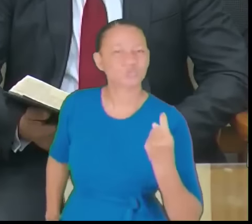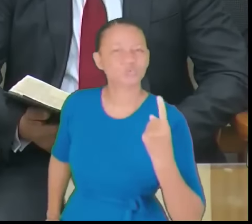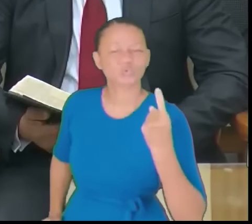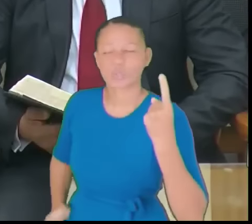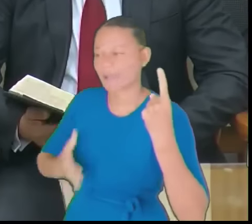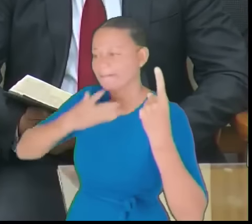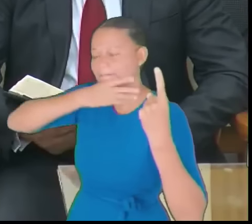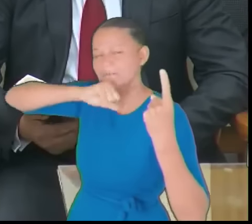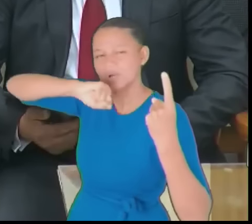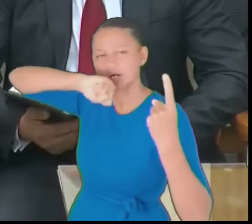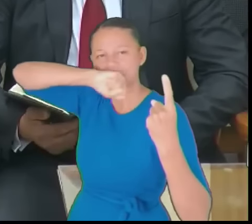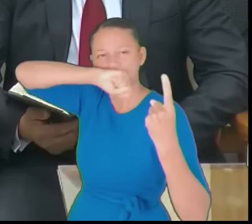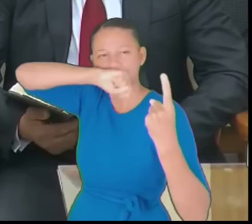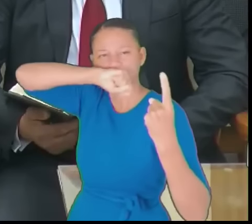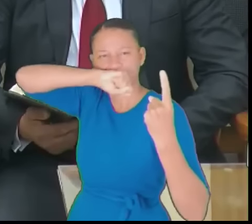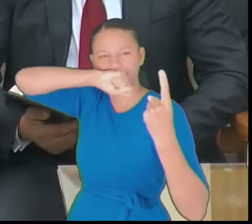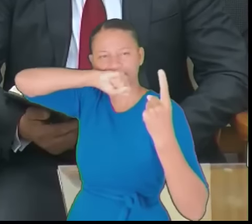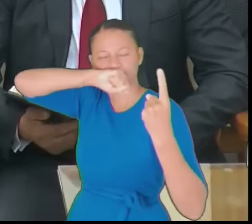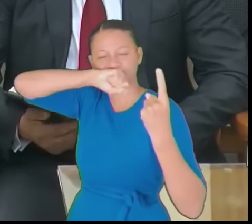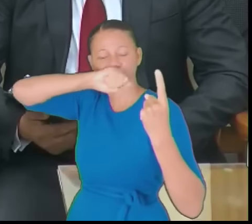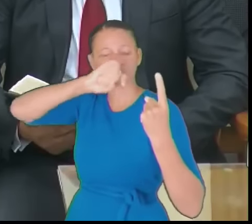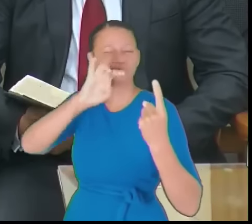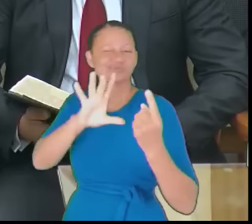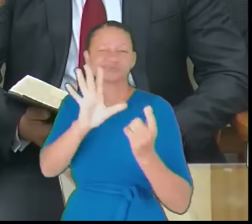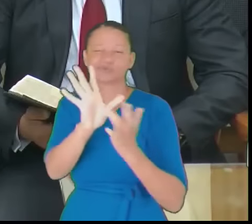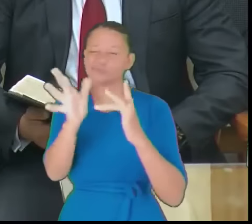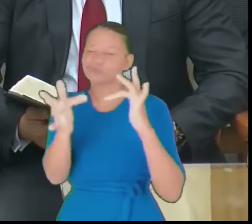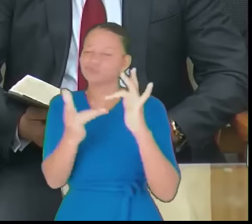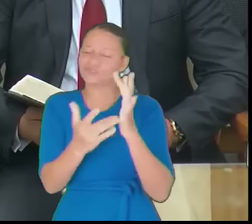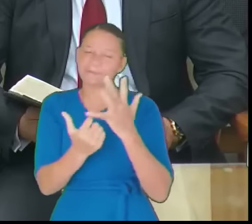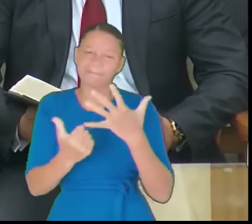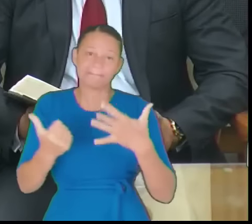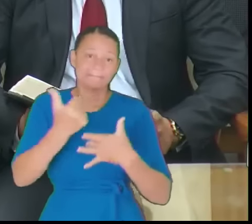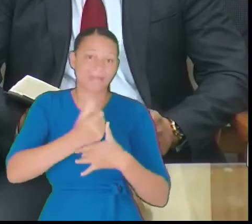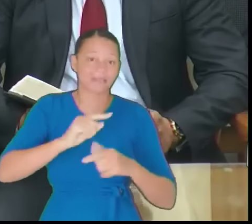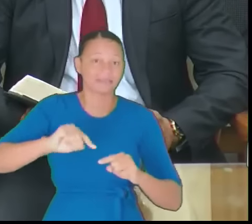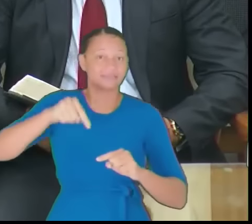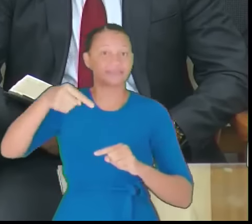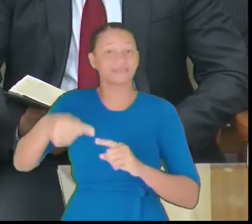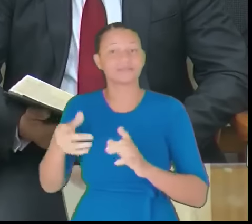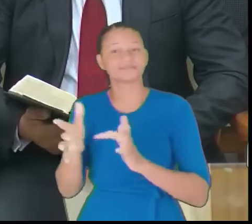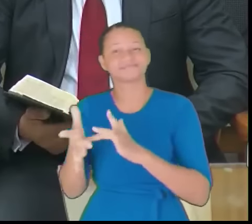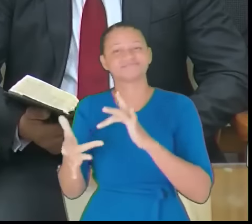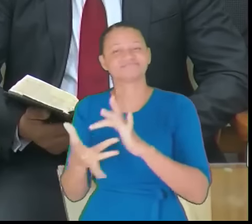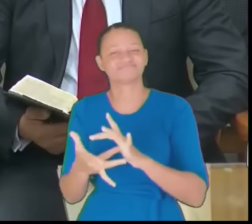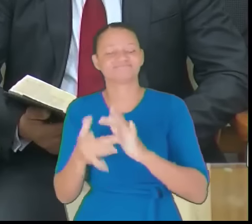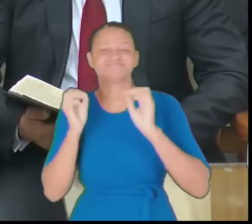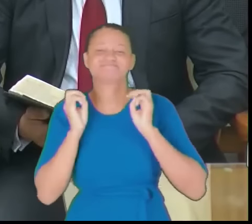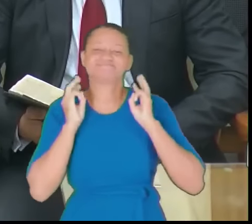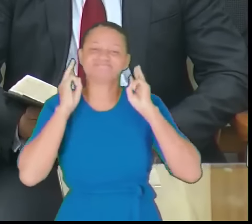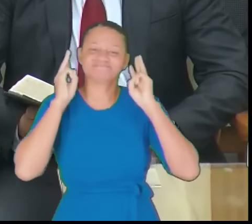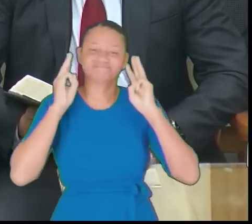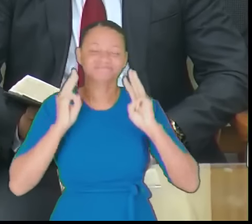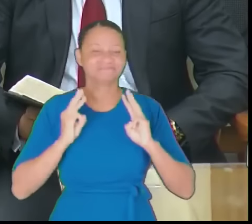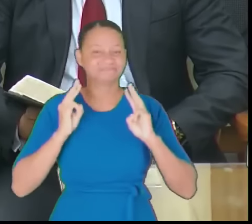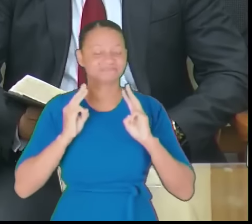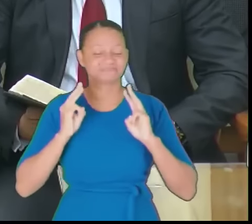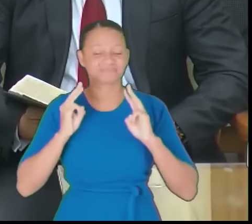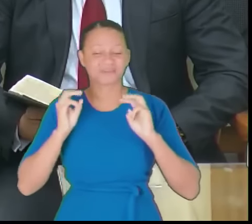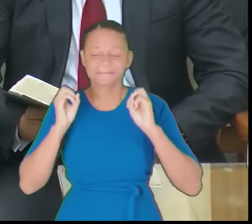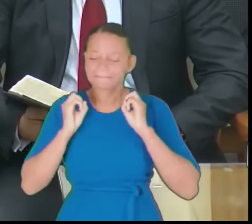Pai. Então só Jesus teve esse privilégio. Depois de Jesus, Moisés.